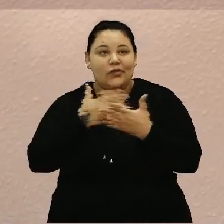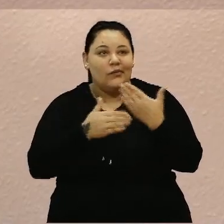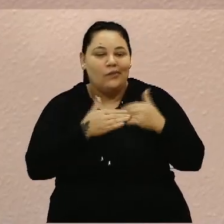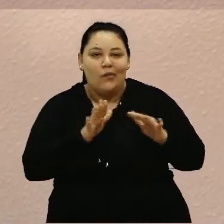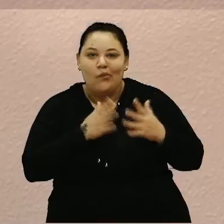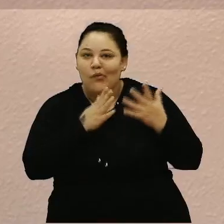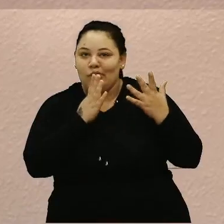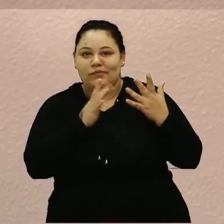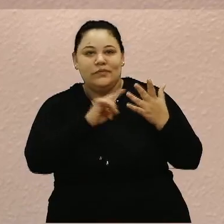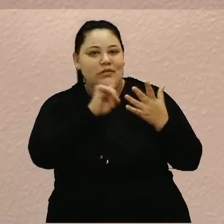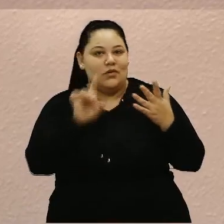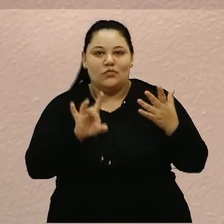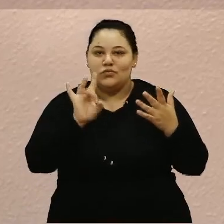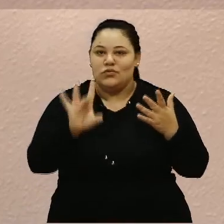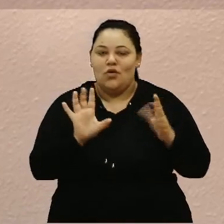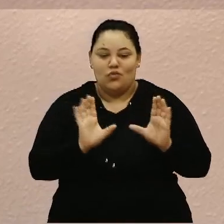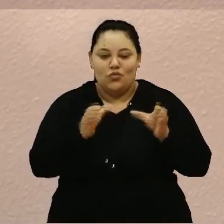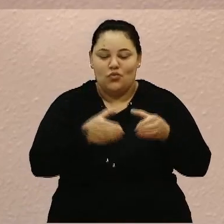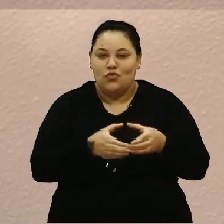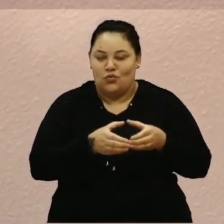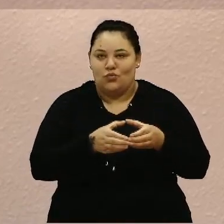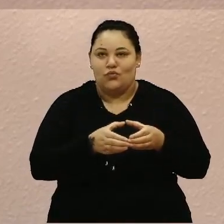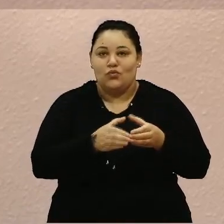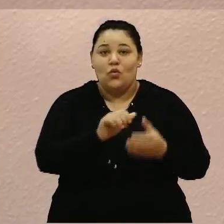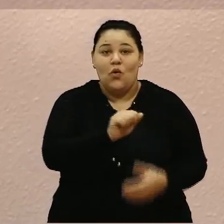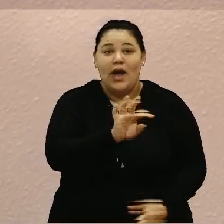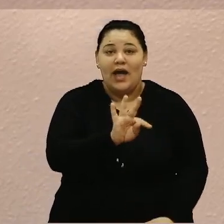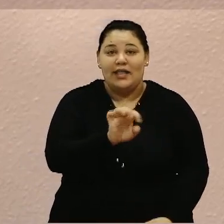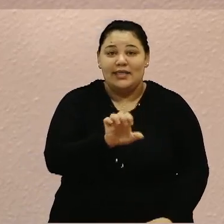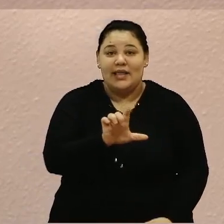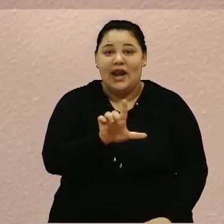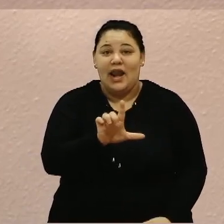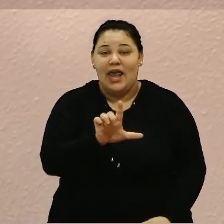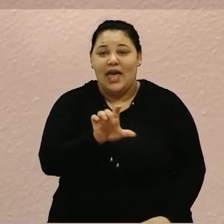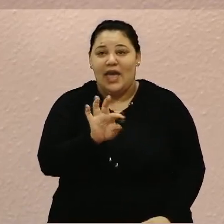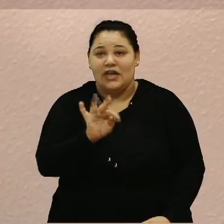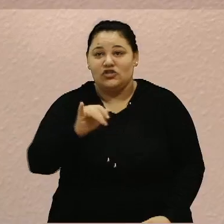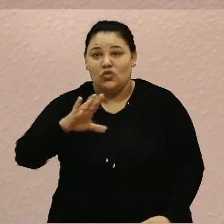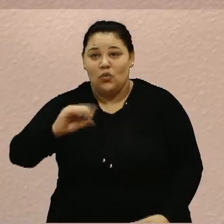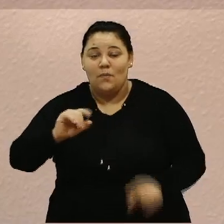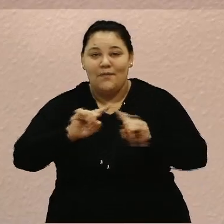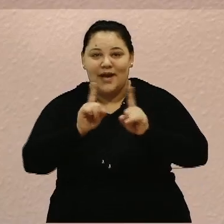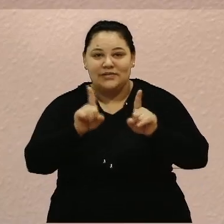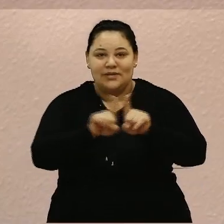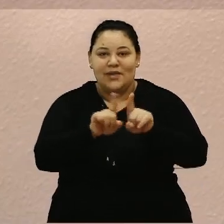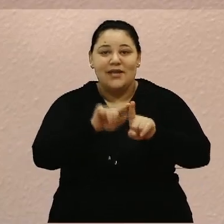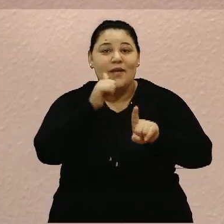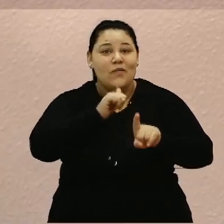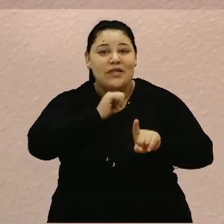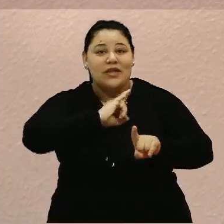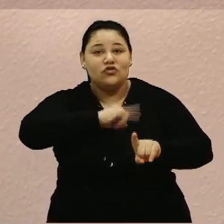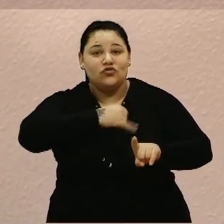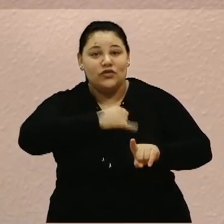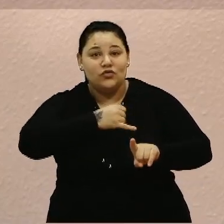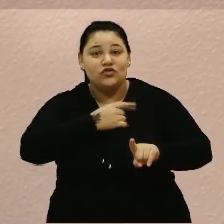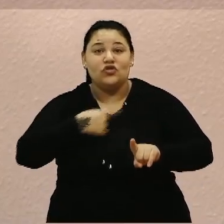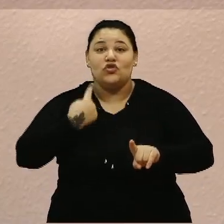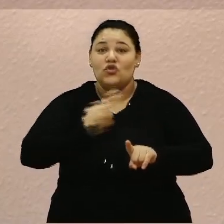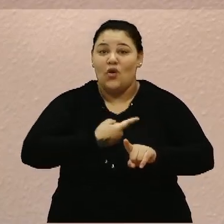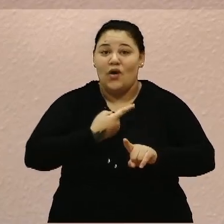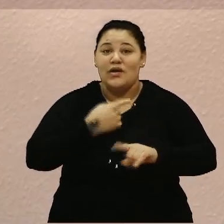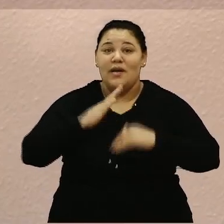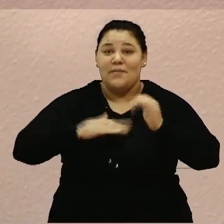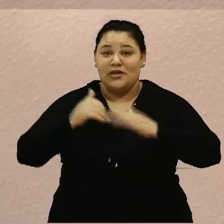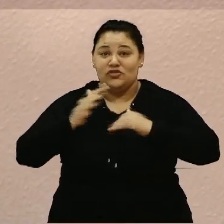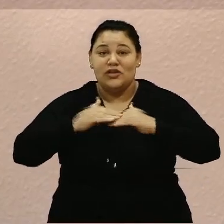não só das jogadoras do time do Atlético, mas também das jogadoras do Juventude. Porque nós que praticamos esporte, e todas as mulheres, a gente já